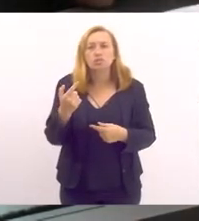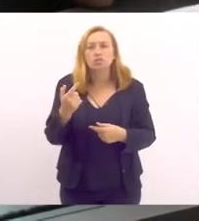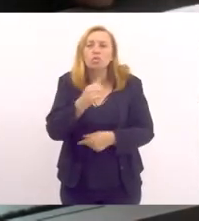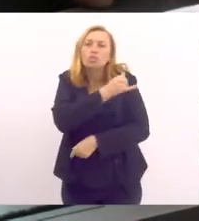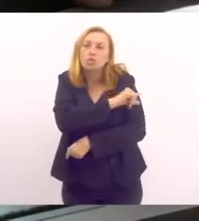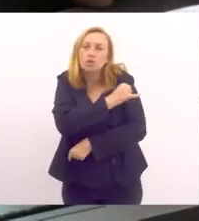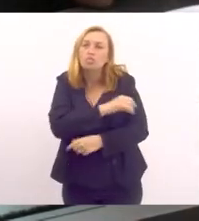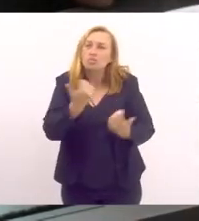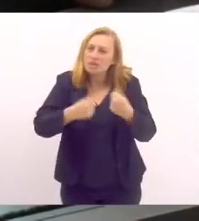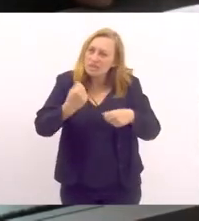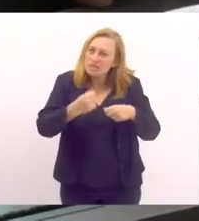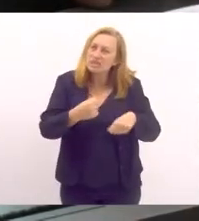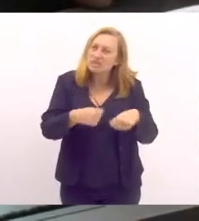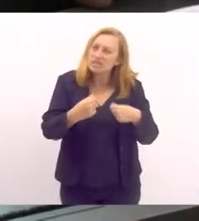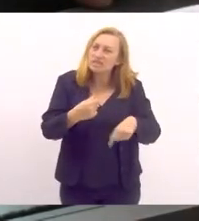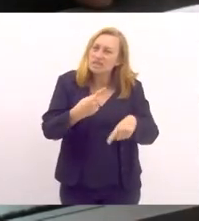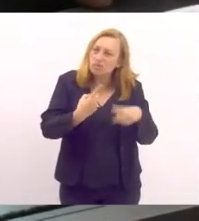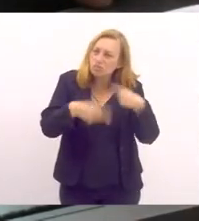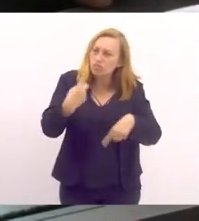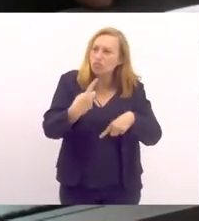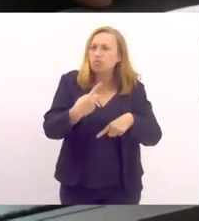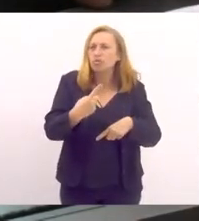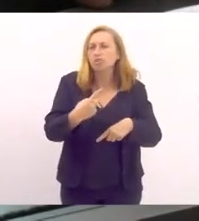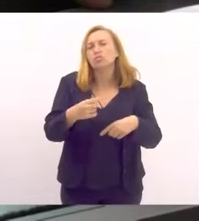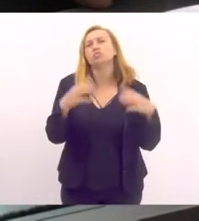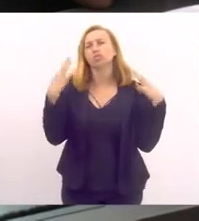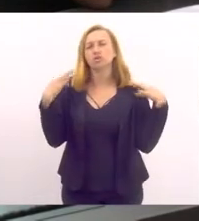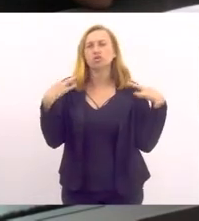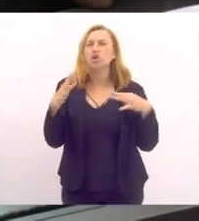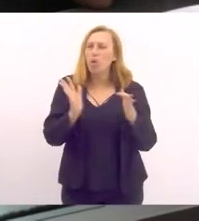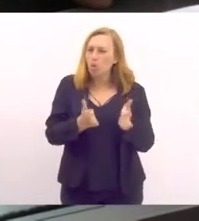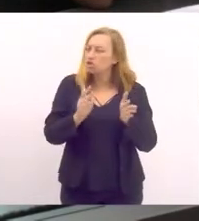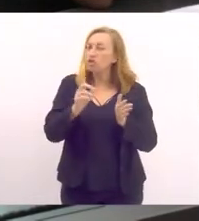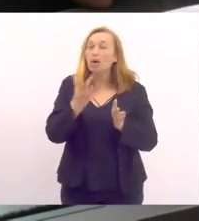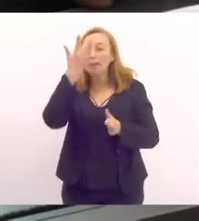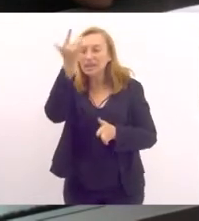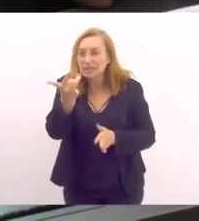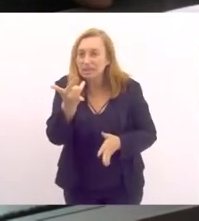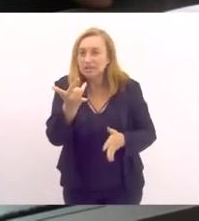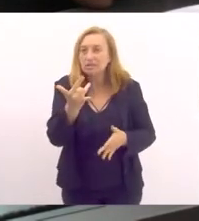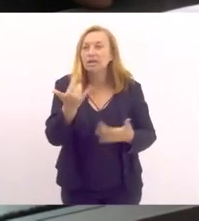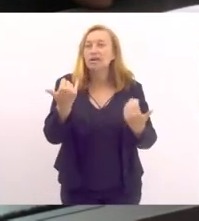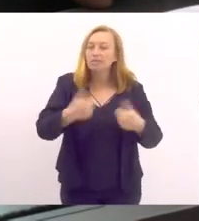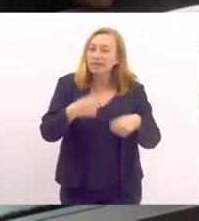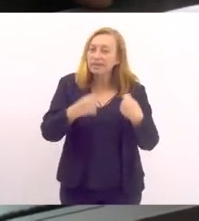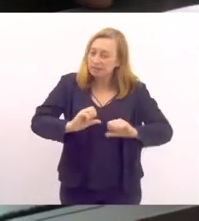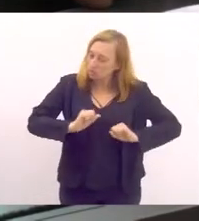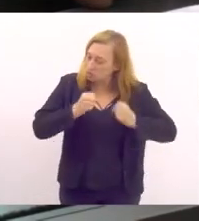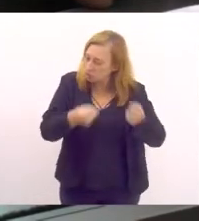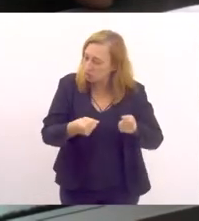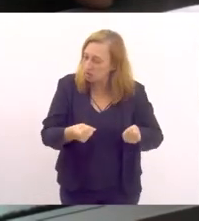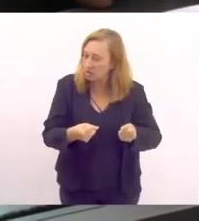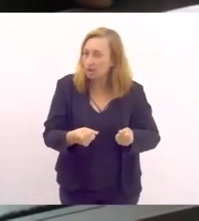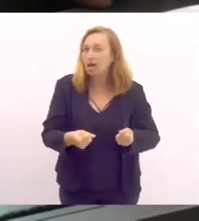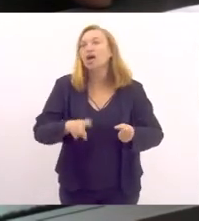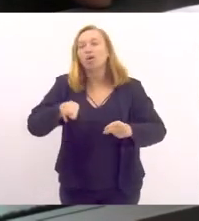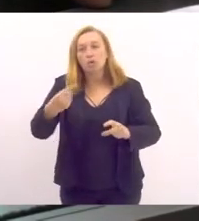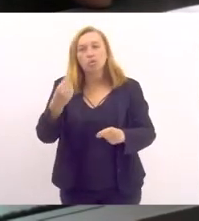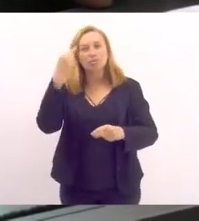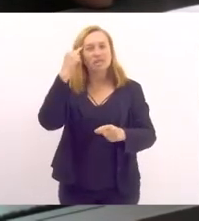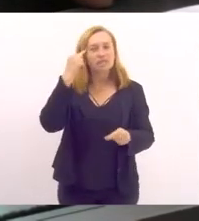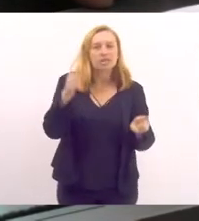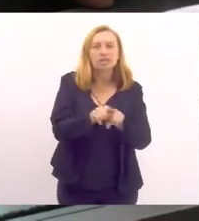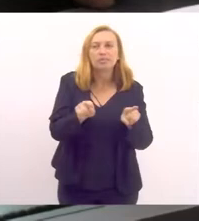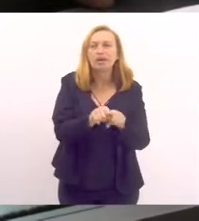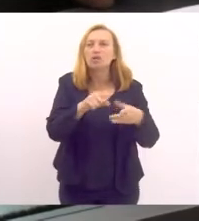ser um top 10 do turismo. Isso não é para hoje, para amanhã, mas pelo menos ter essa vontade. Outra reflexão, fazer o guia